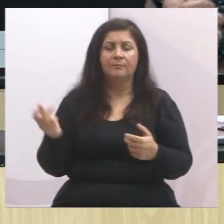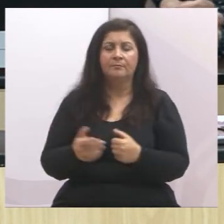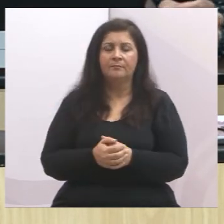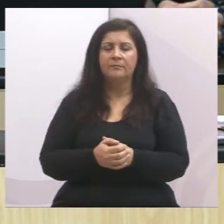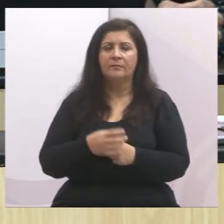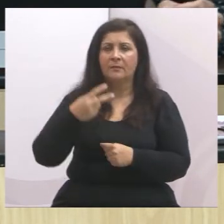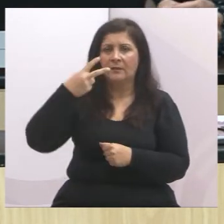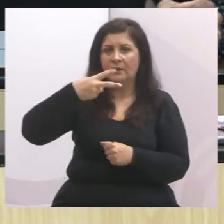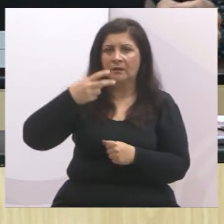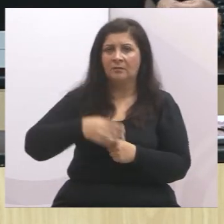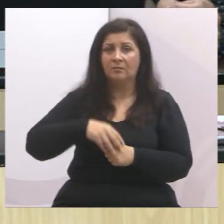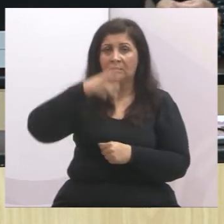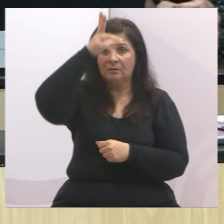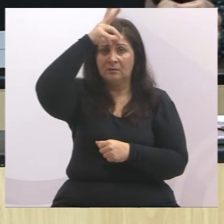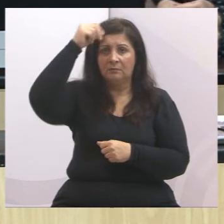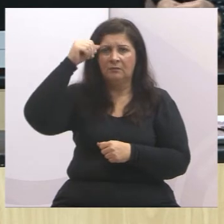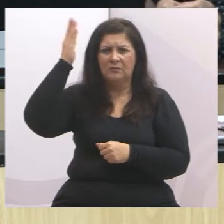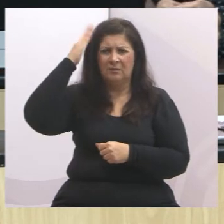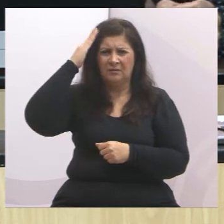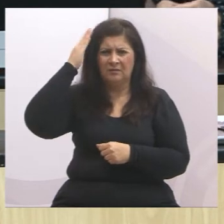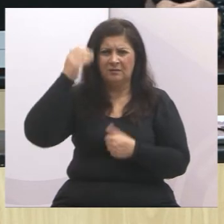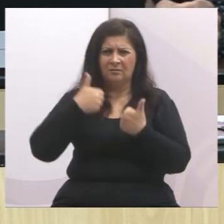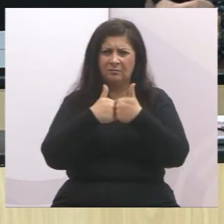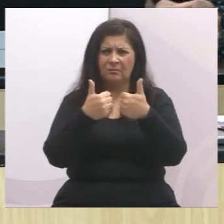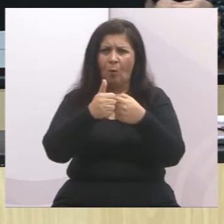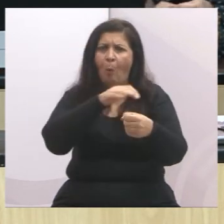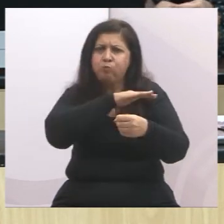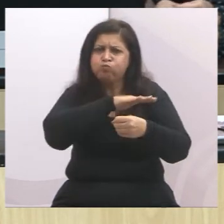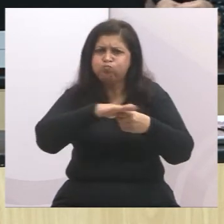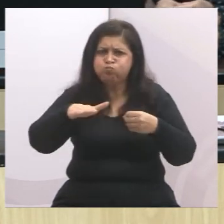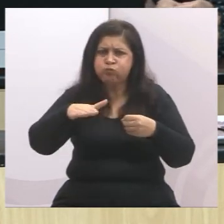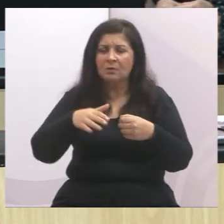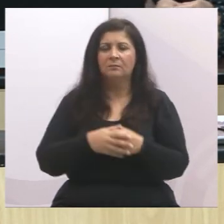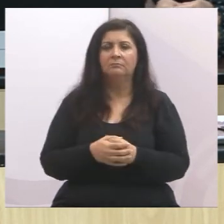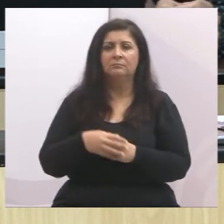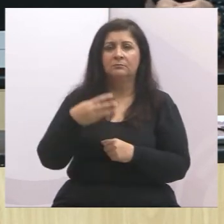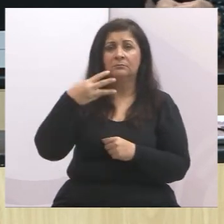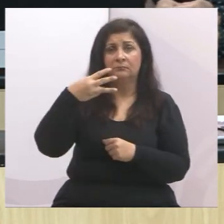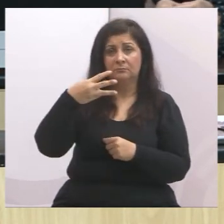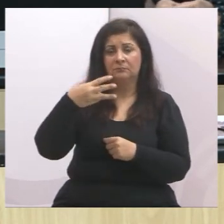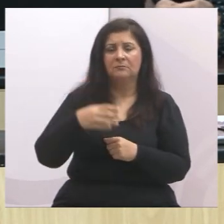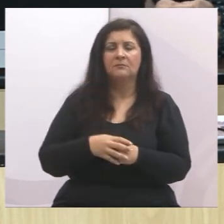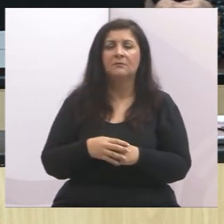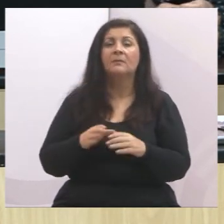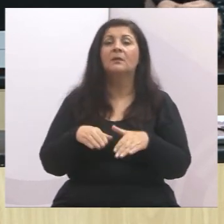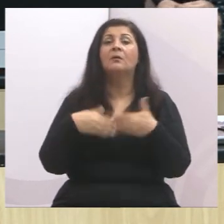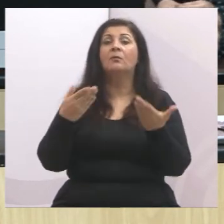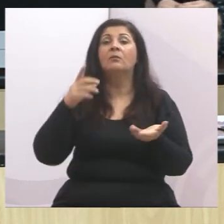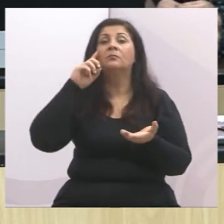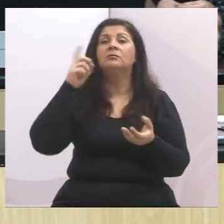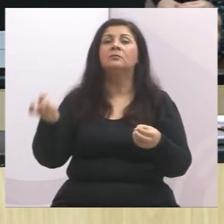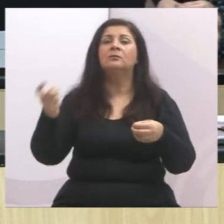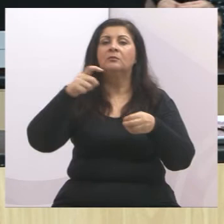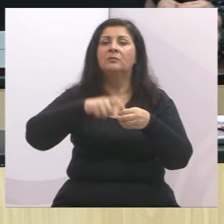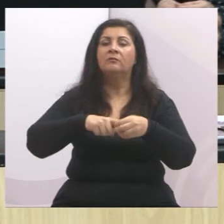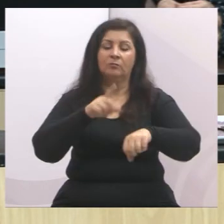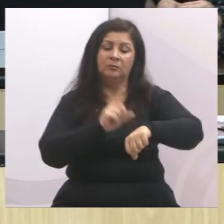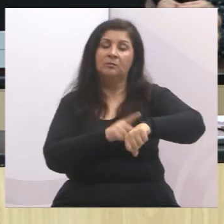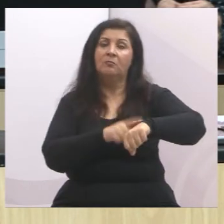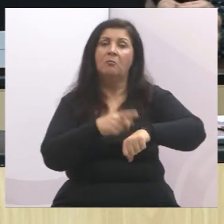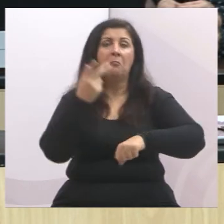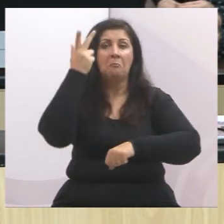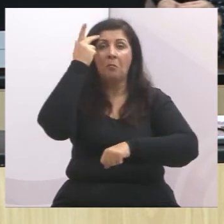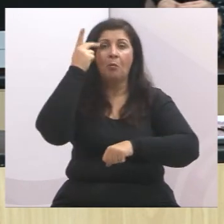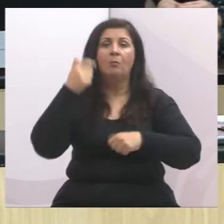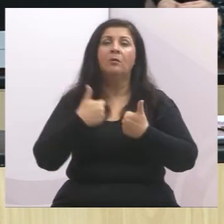a prefeitura tem conhecimento da superlotação no transporte público? Terceiro, qual a data prevista para a volta dos horários dos ônibus,